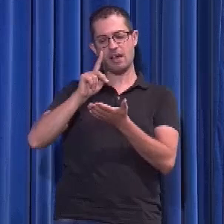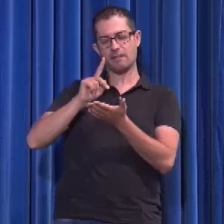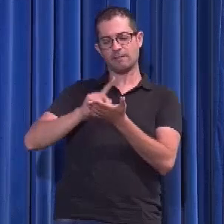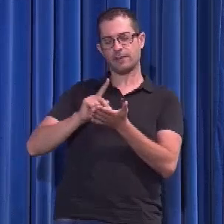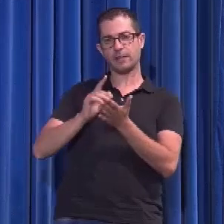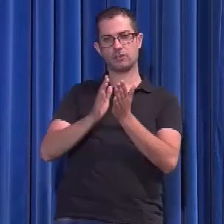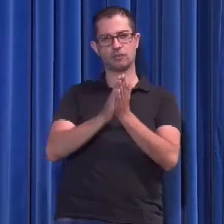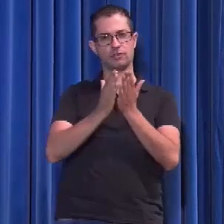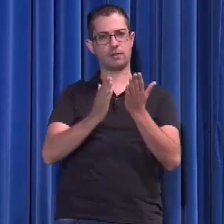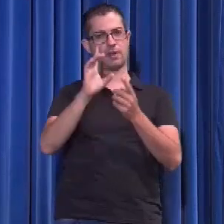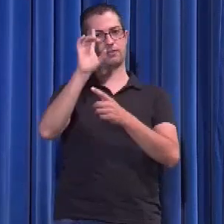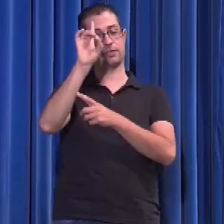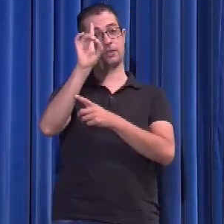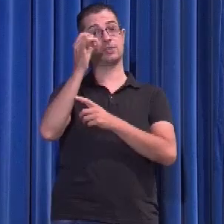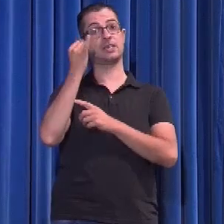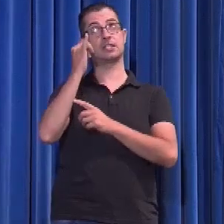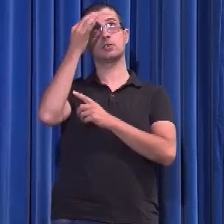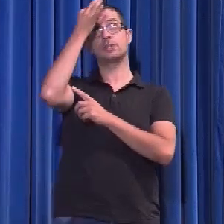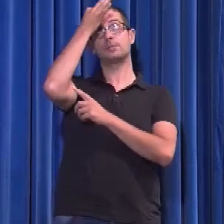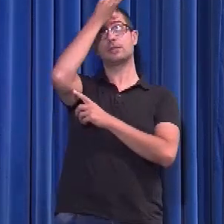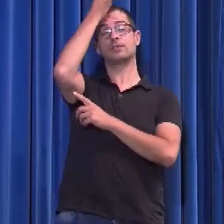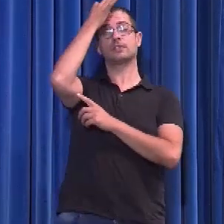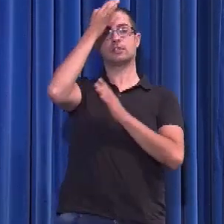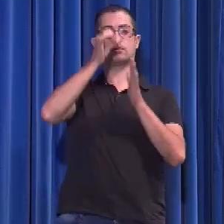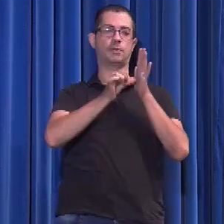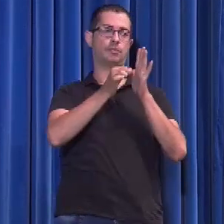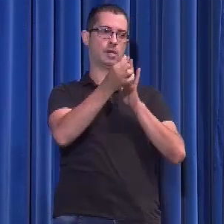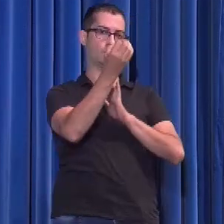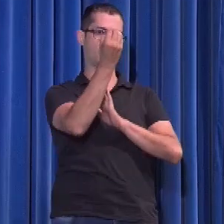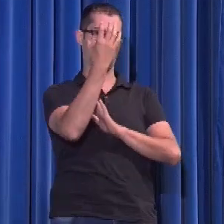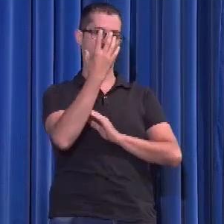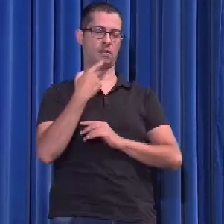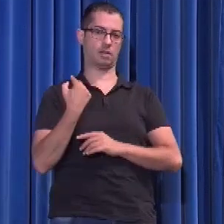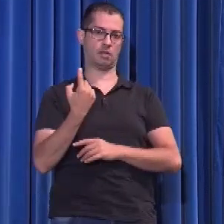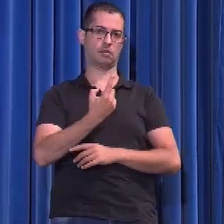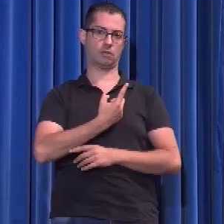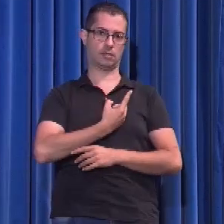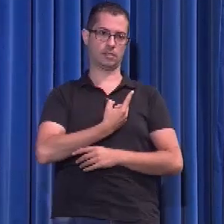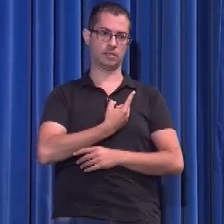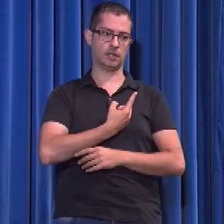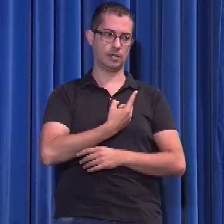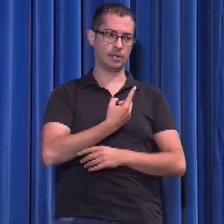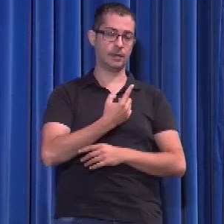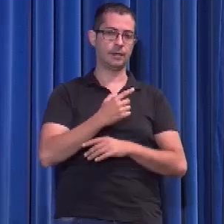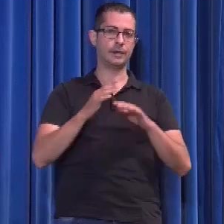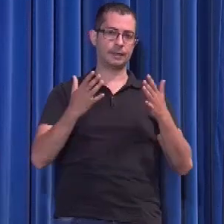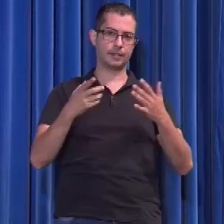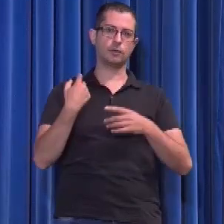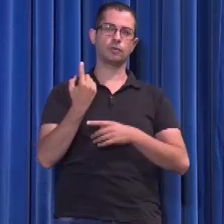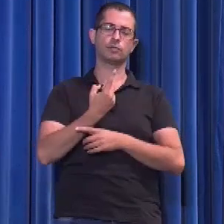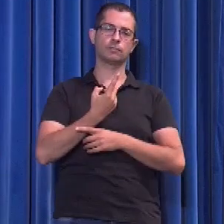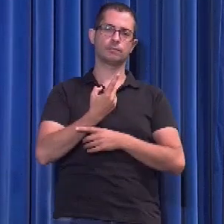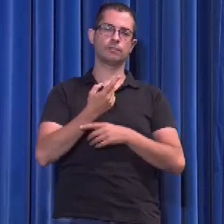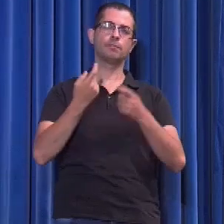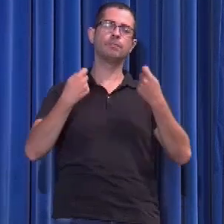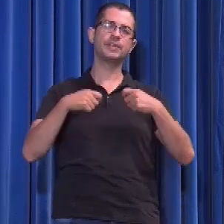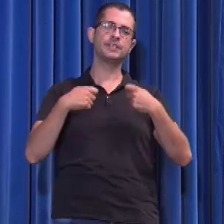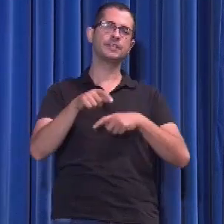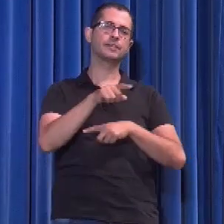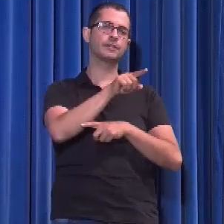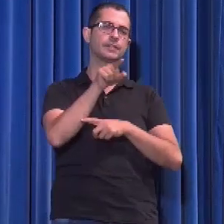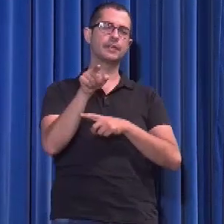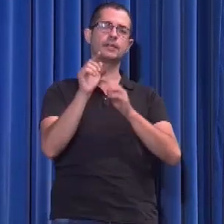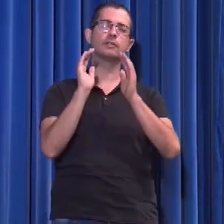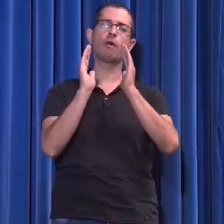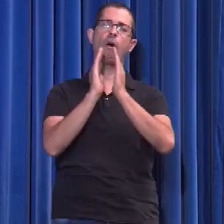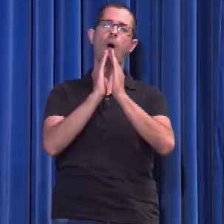Deus se o Espírito Santo não revelar a nós. Então é necessário que você ore ao Senhor.